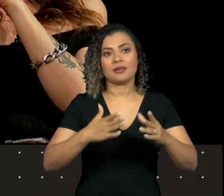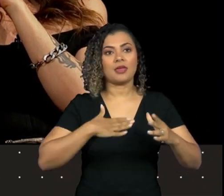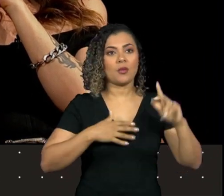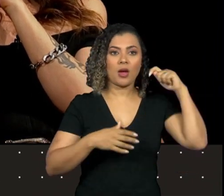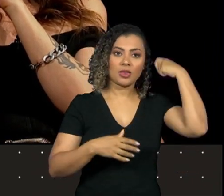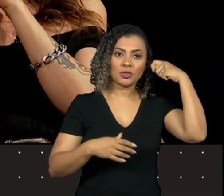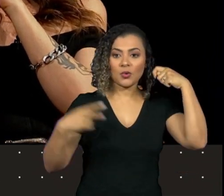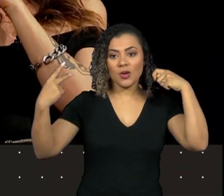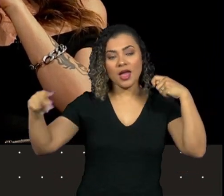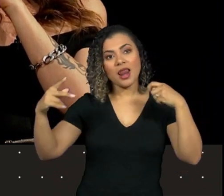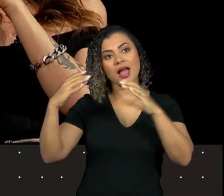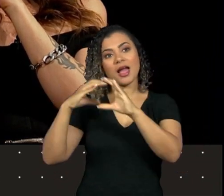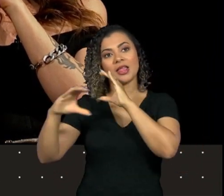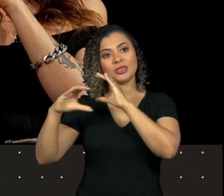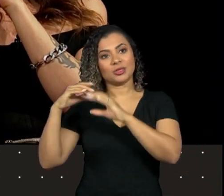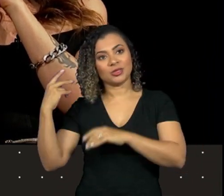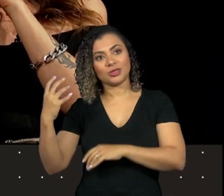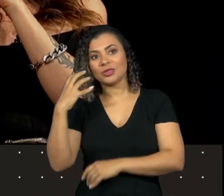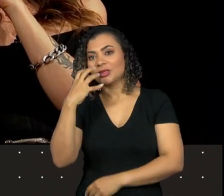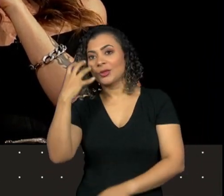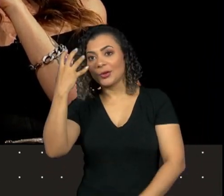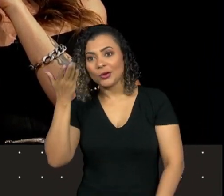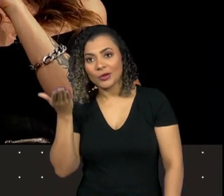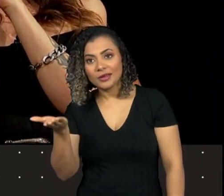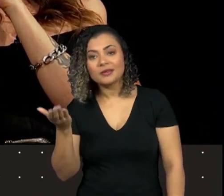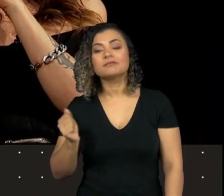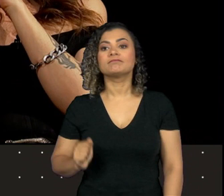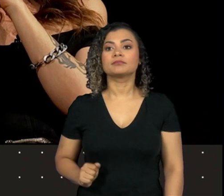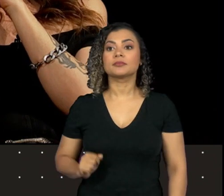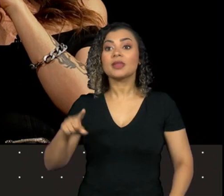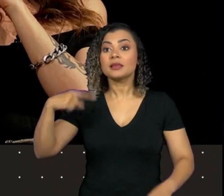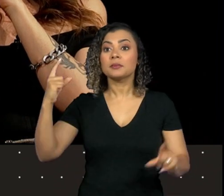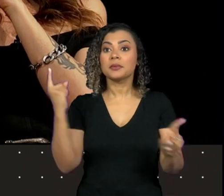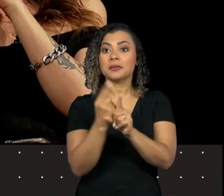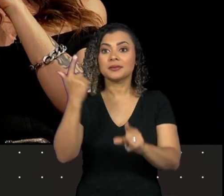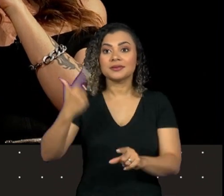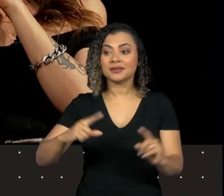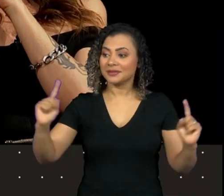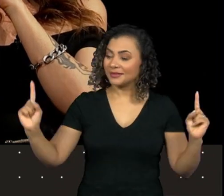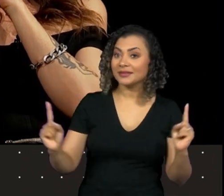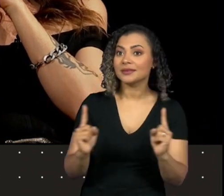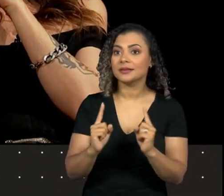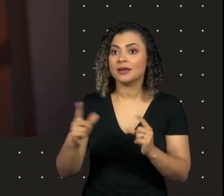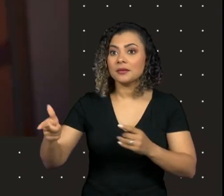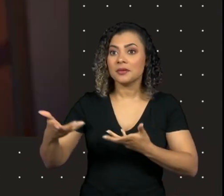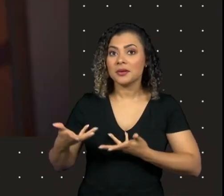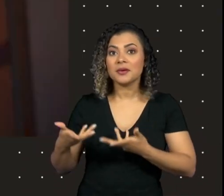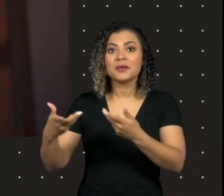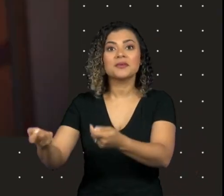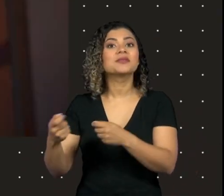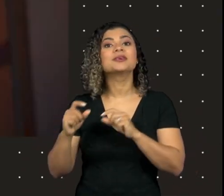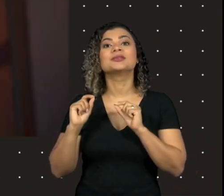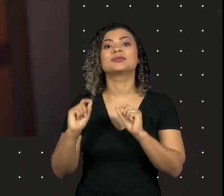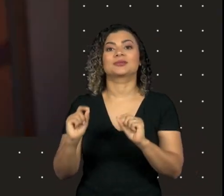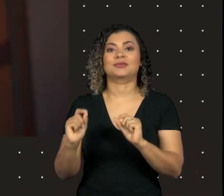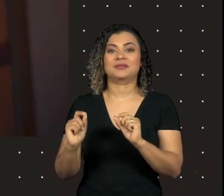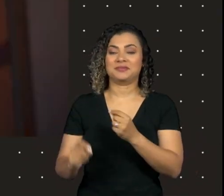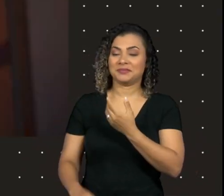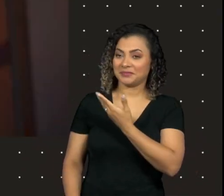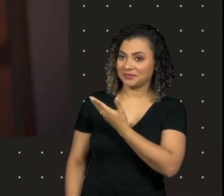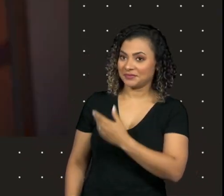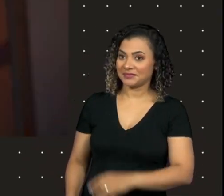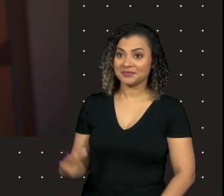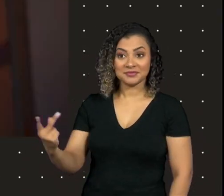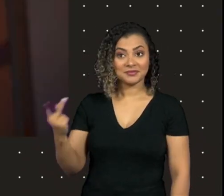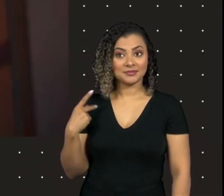ator, ela como cantora, e a gente se reencontra a partir de um convite dela para que nós